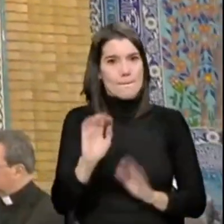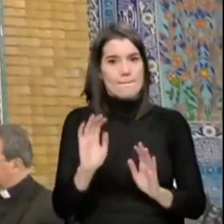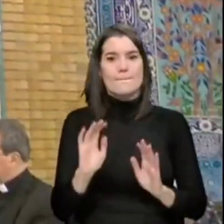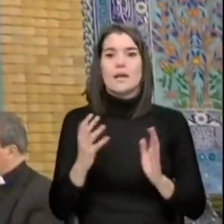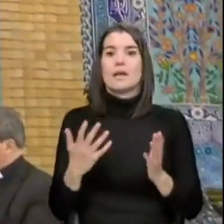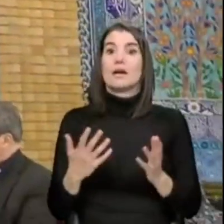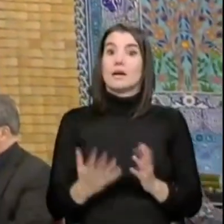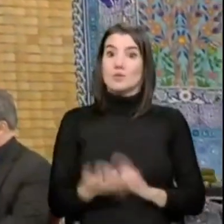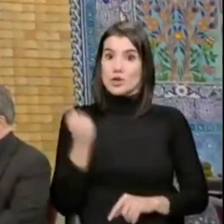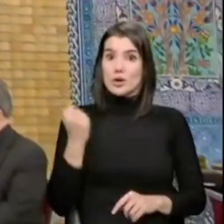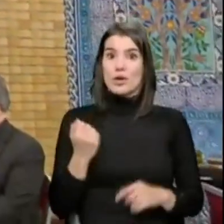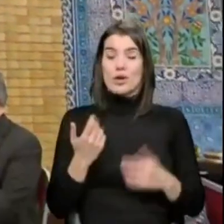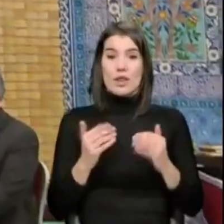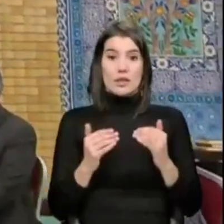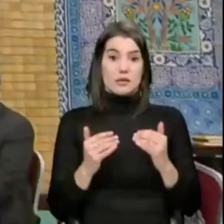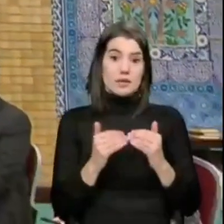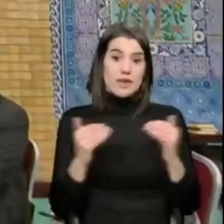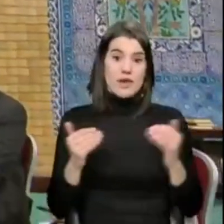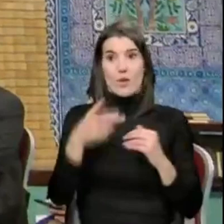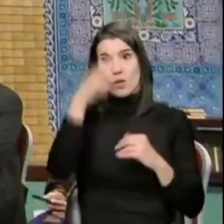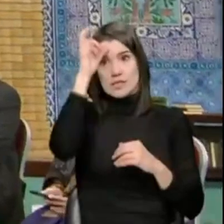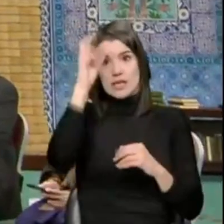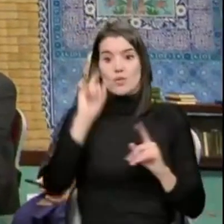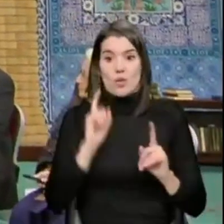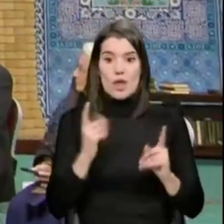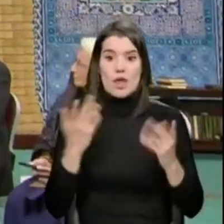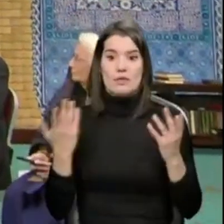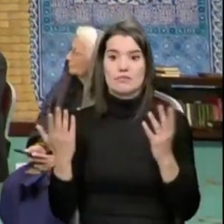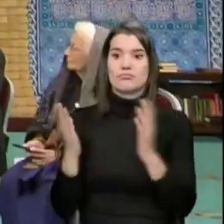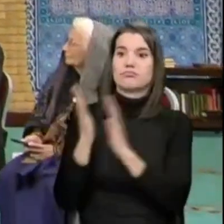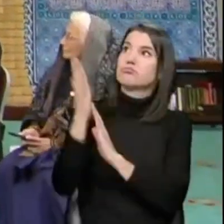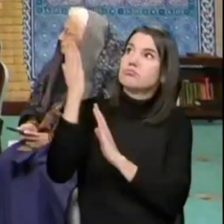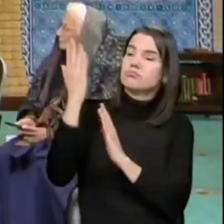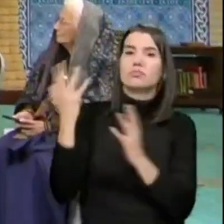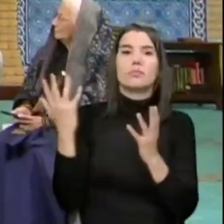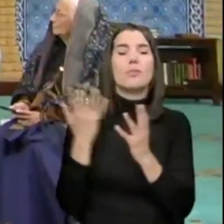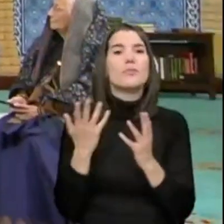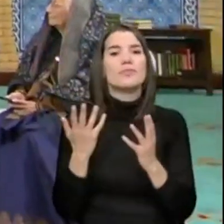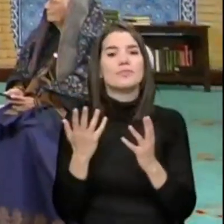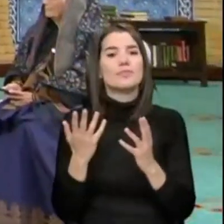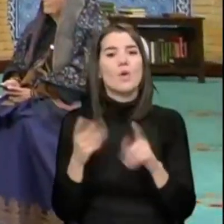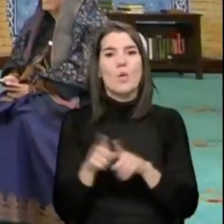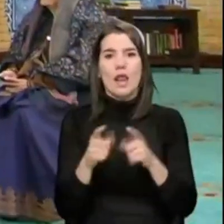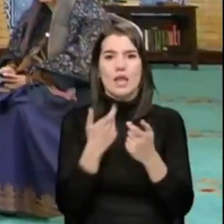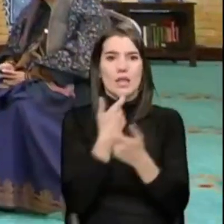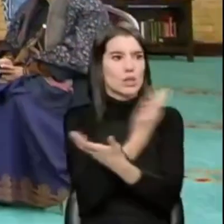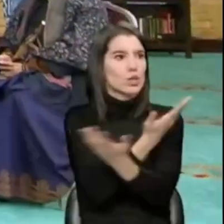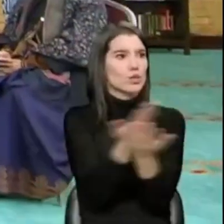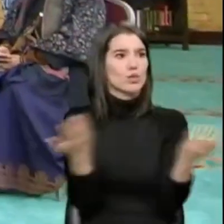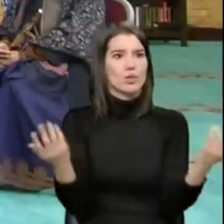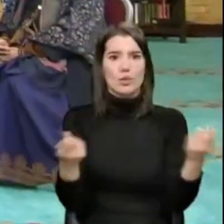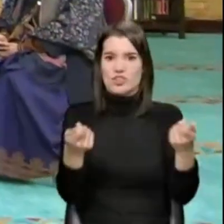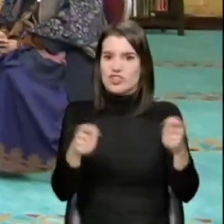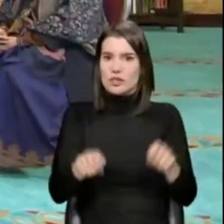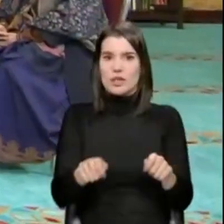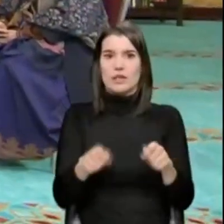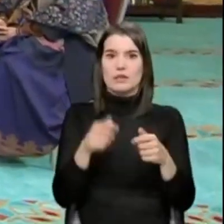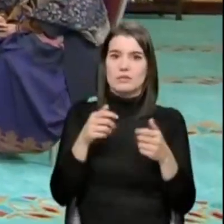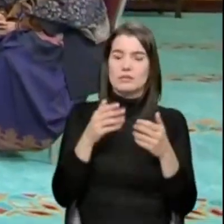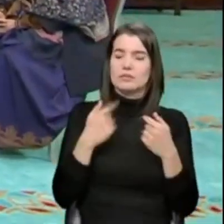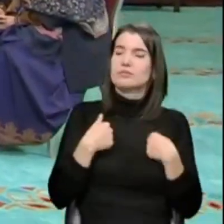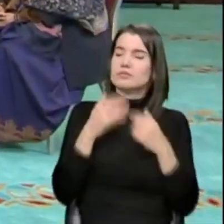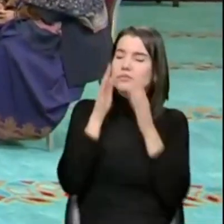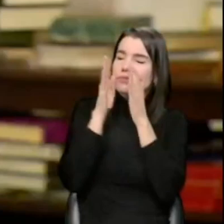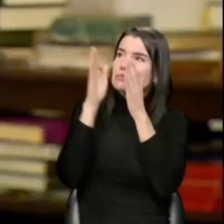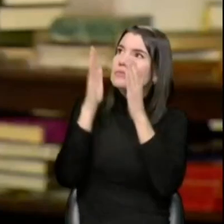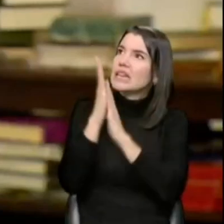a este conceito em que ele desliga-se completamente de tudo e o foco dele é só Deus, ou seja,